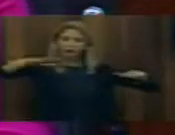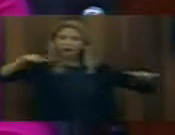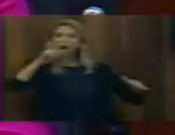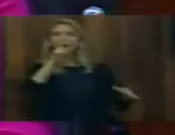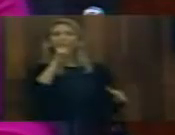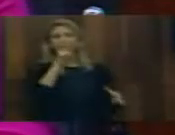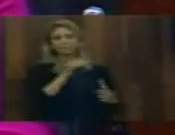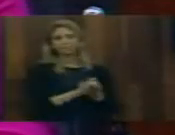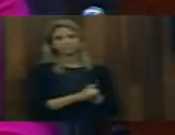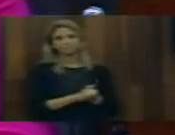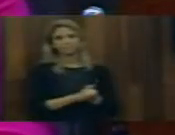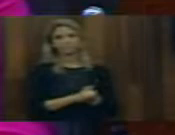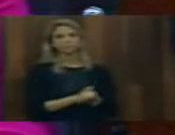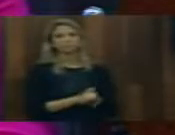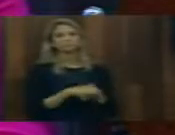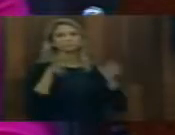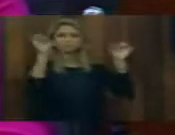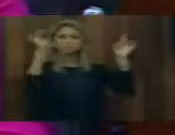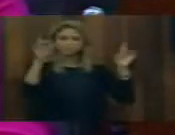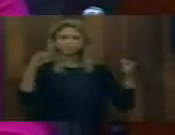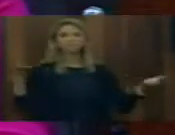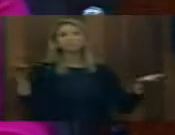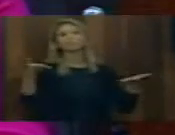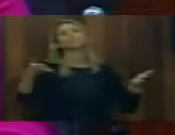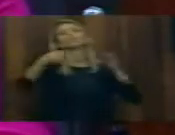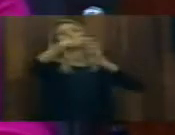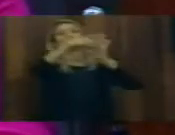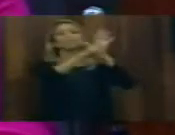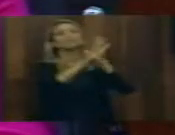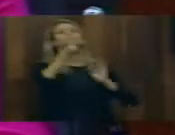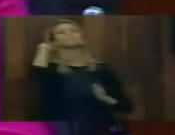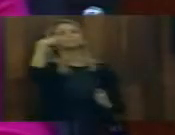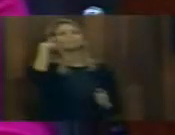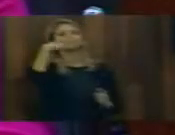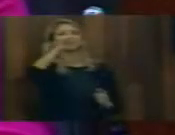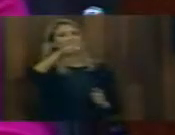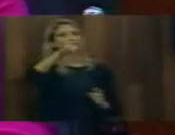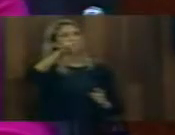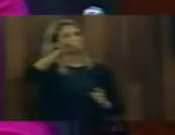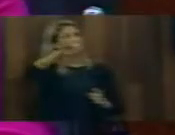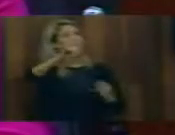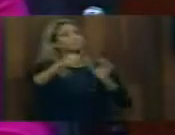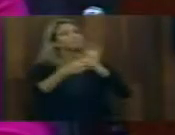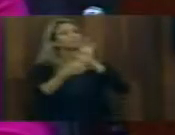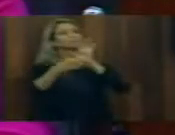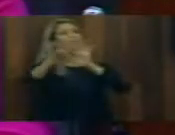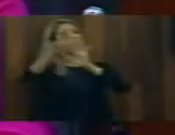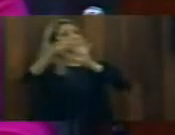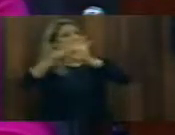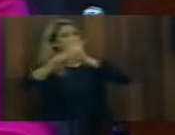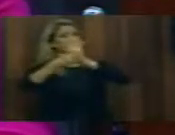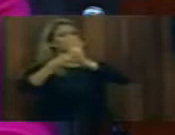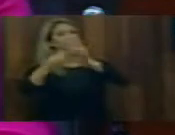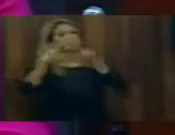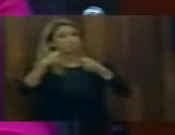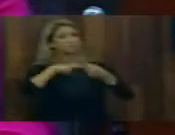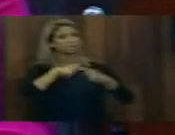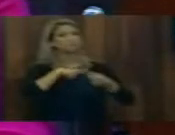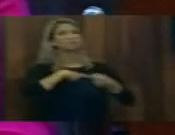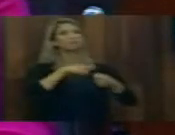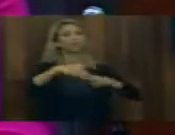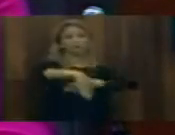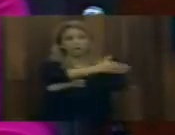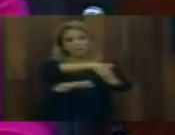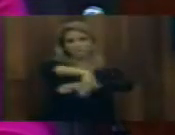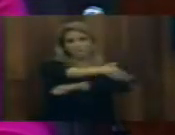de lei 0159-2019, Adeir Novaes, passa a denominar-se Travessa Tássio Gomes de Lemos, a Travessa